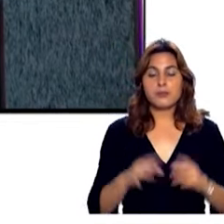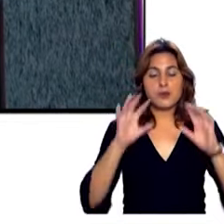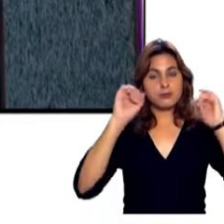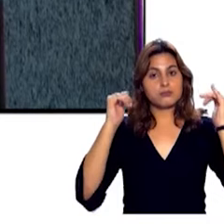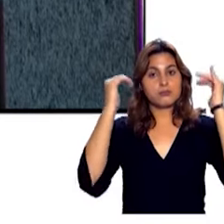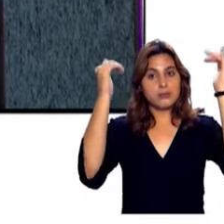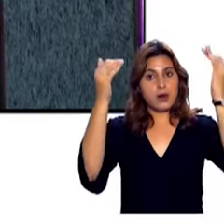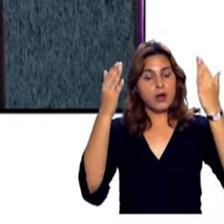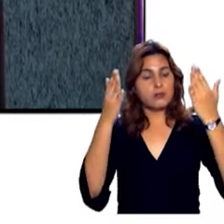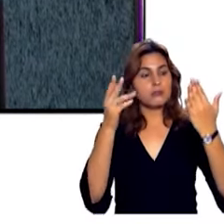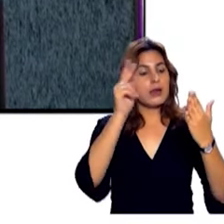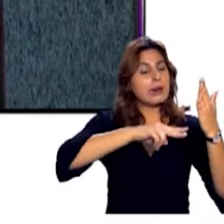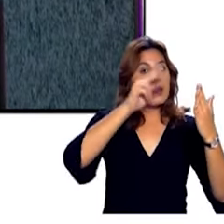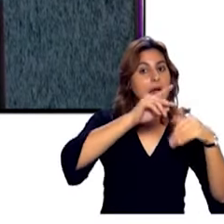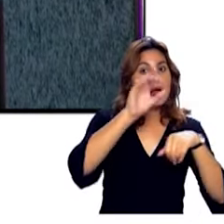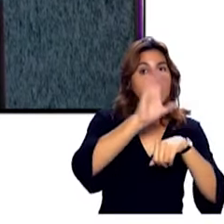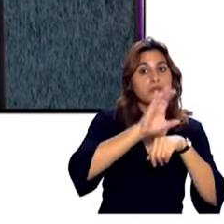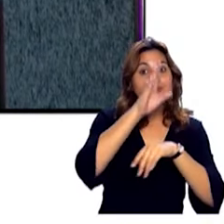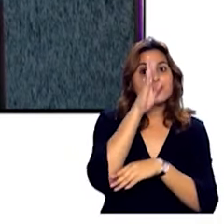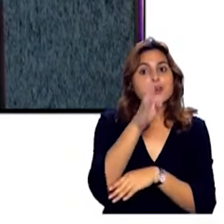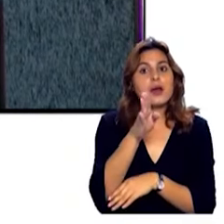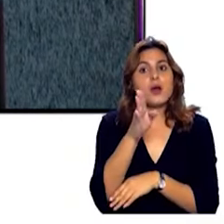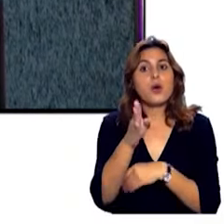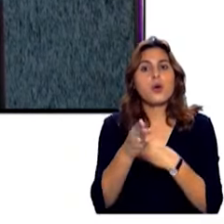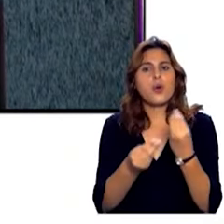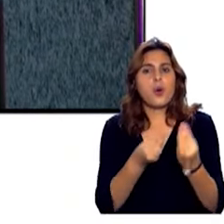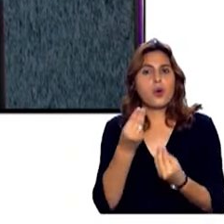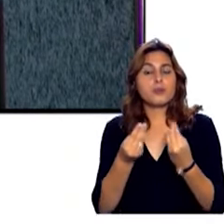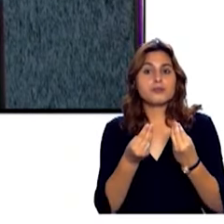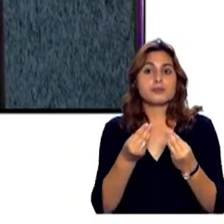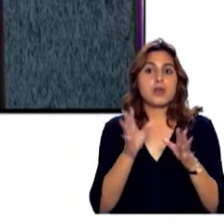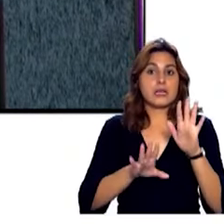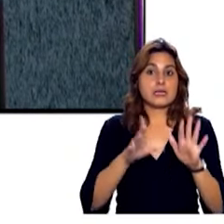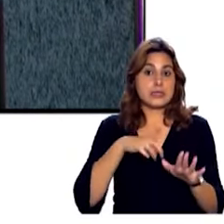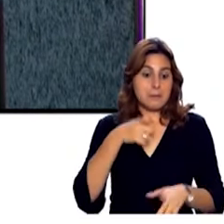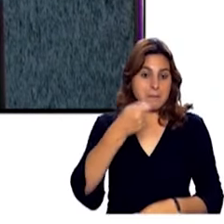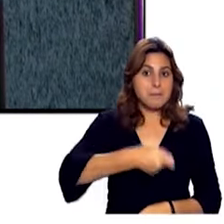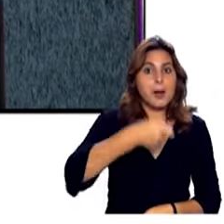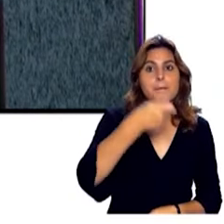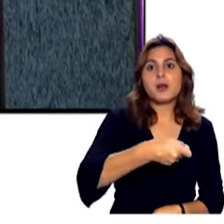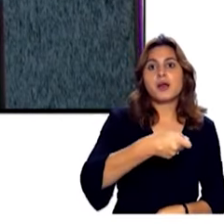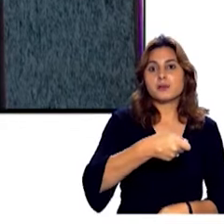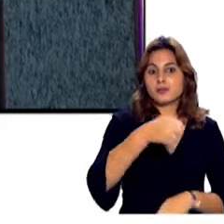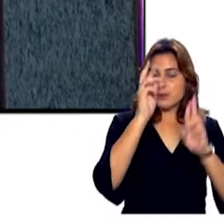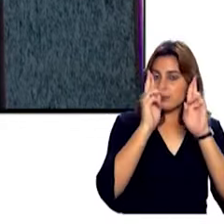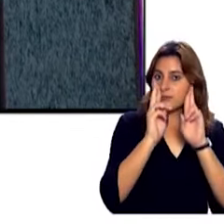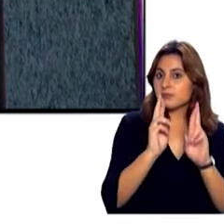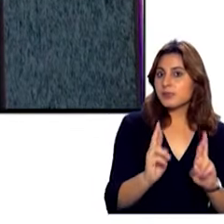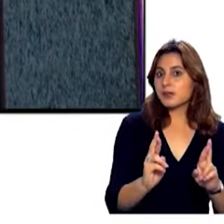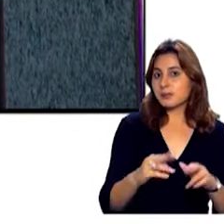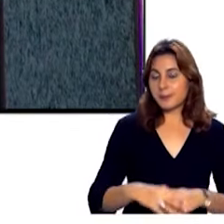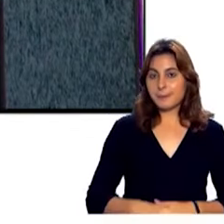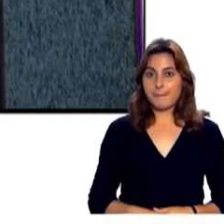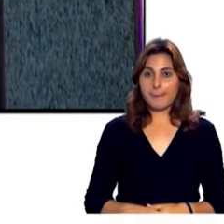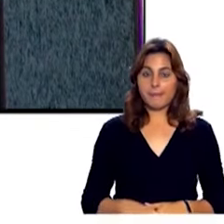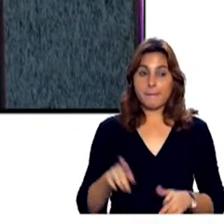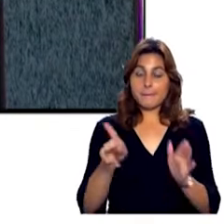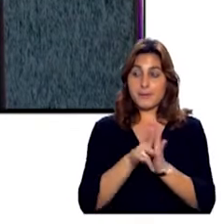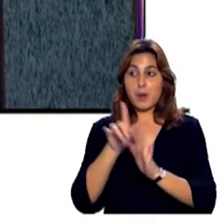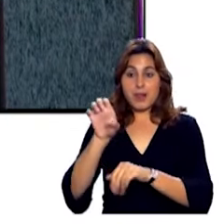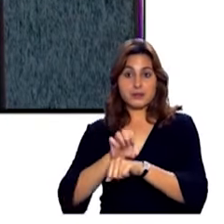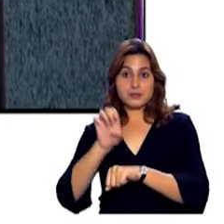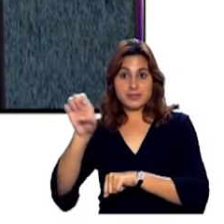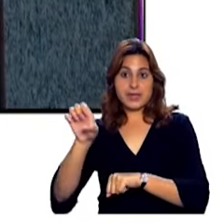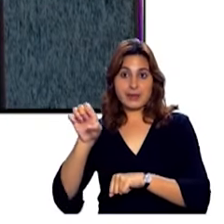constituição quando está diante de um dever de respeito do estado que não